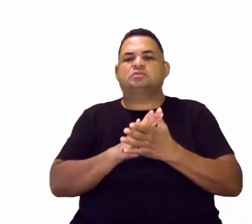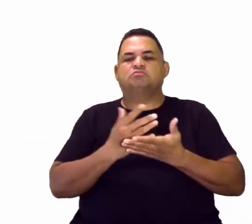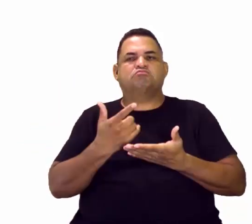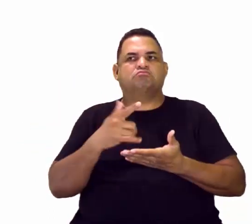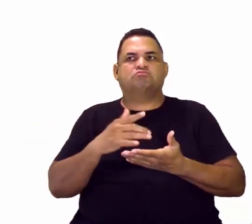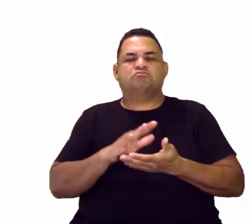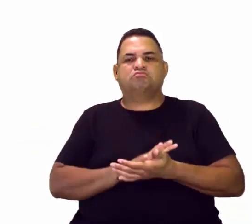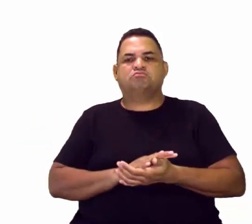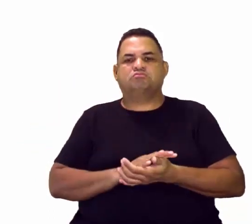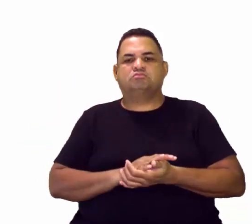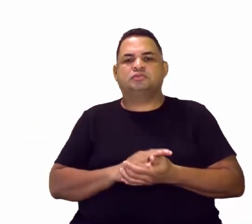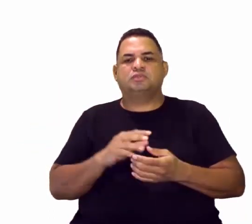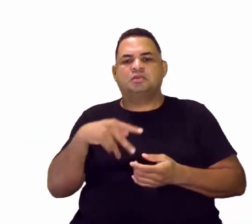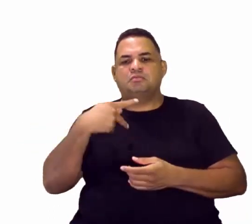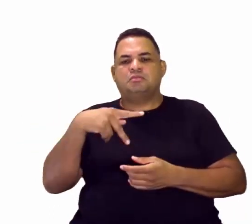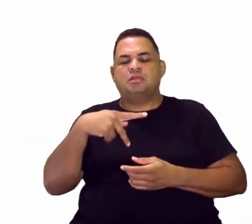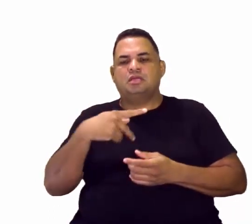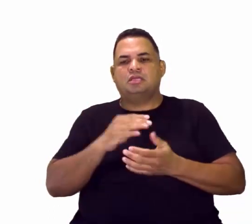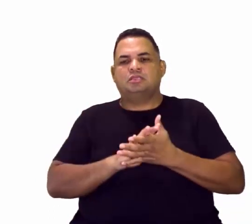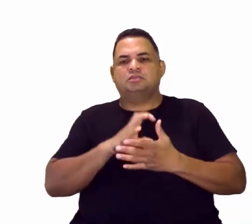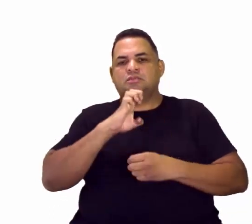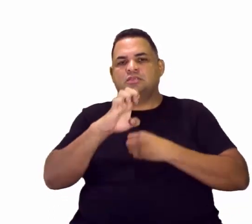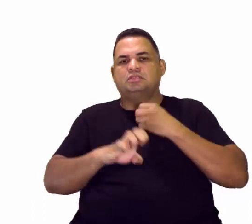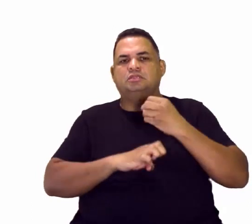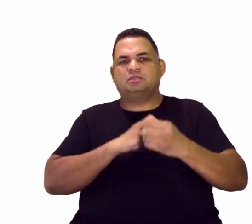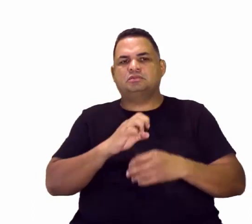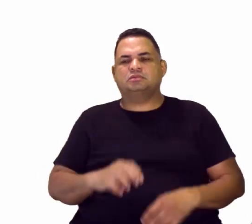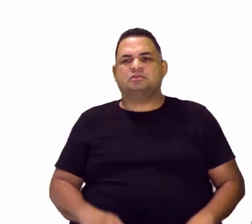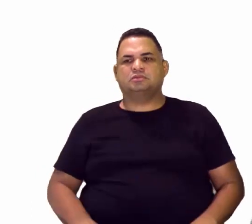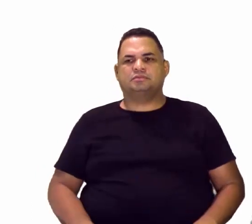sobra par de elétron disponível.